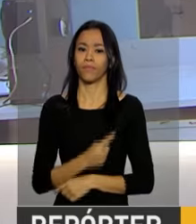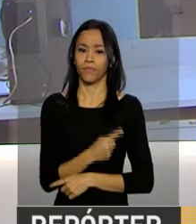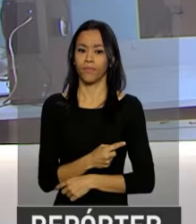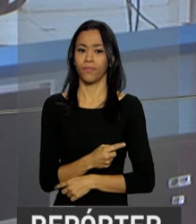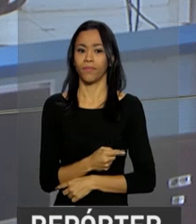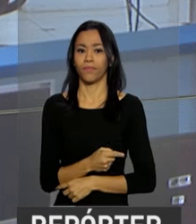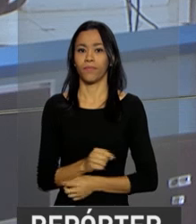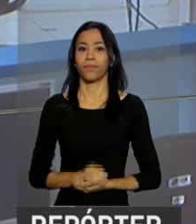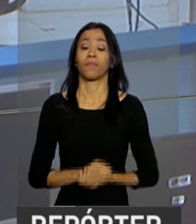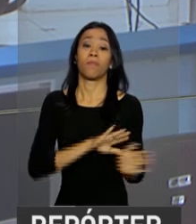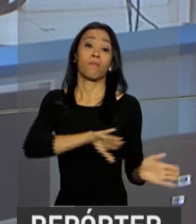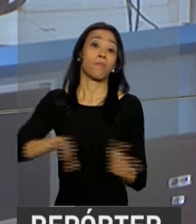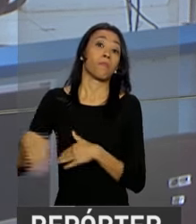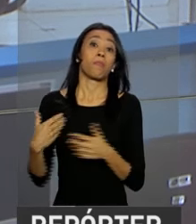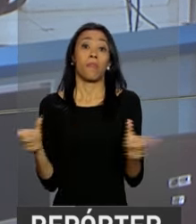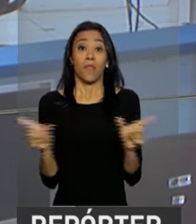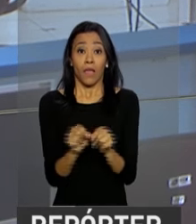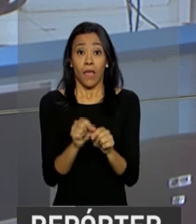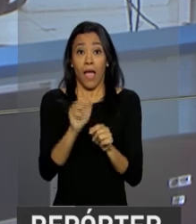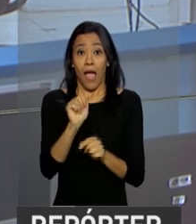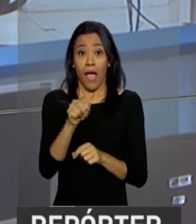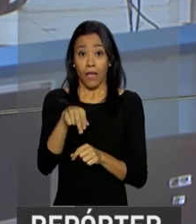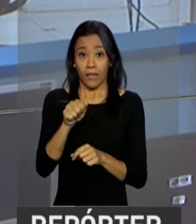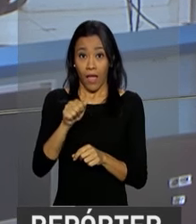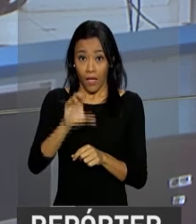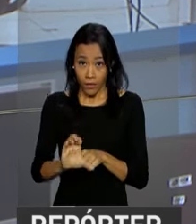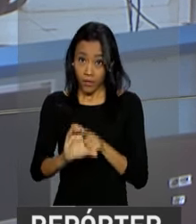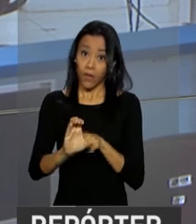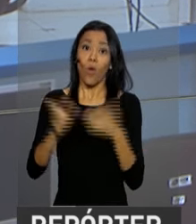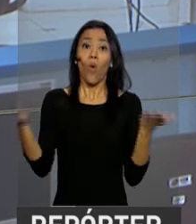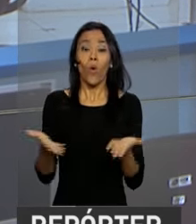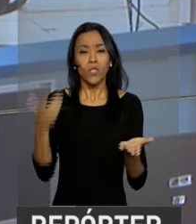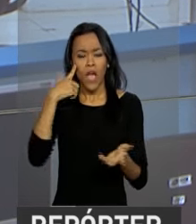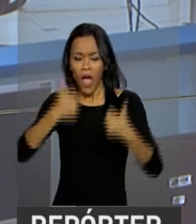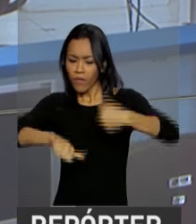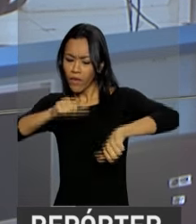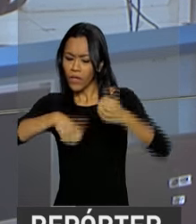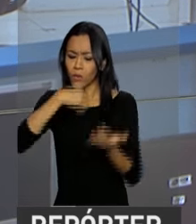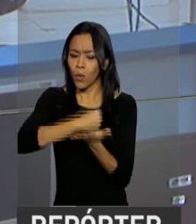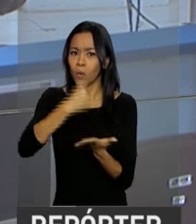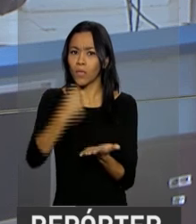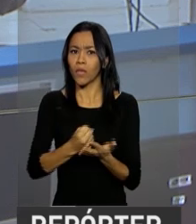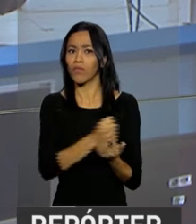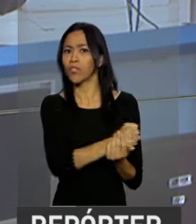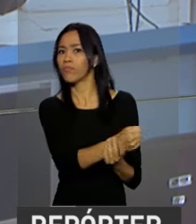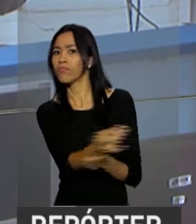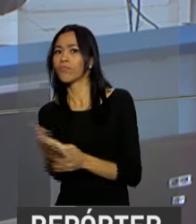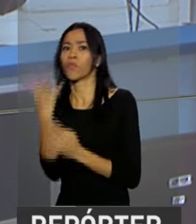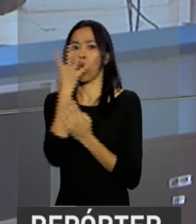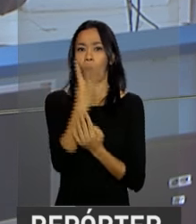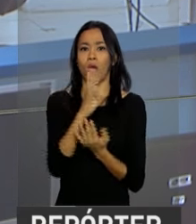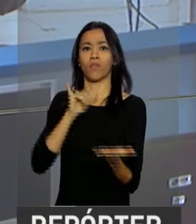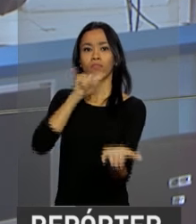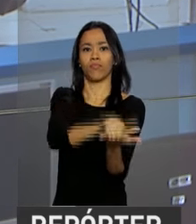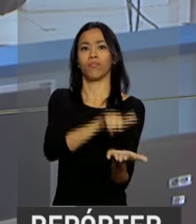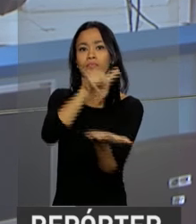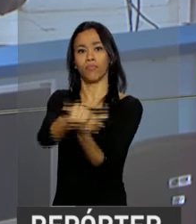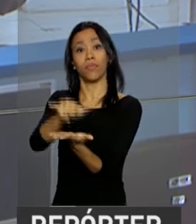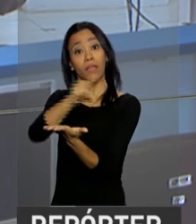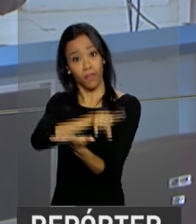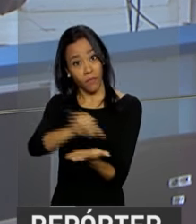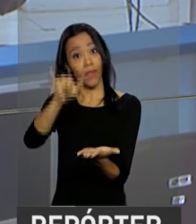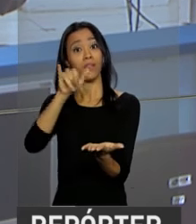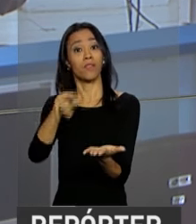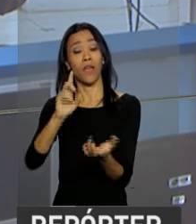ans.gov.br. A ANAC, a Agência Nacional de Aviação Civil, avalia hoje os contratos de 4 aeroportos que serão concedidos à iniciativa